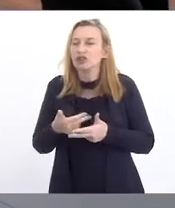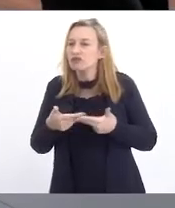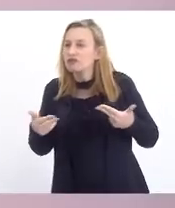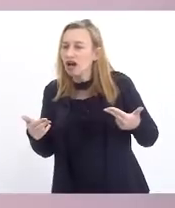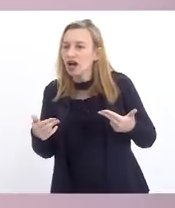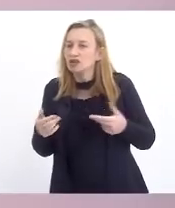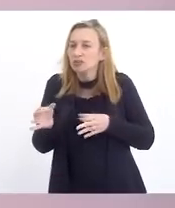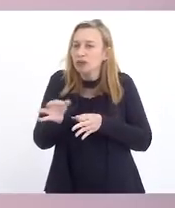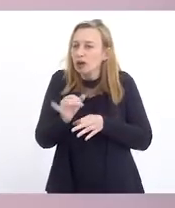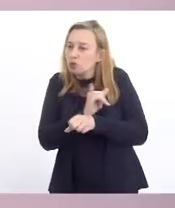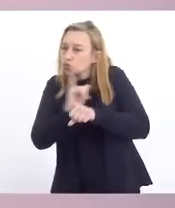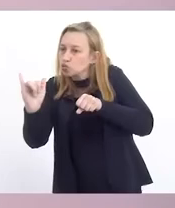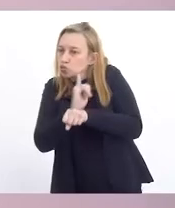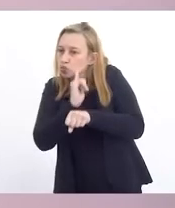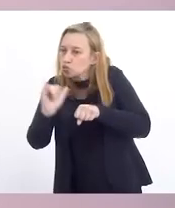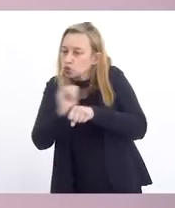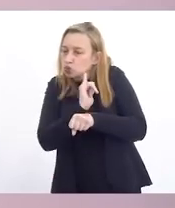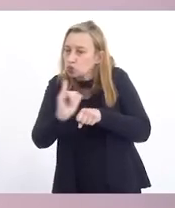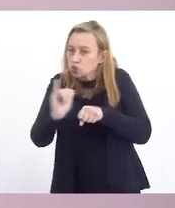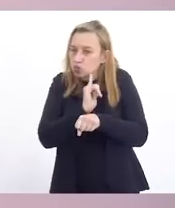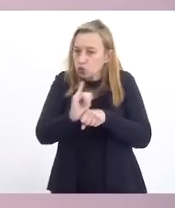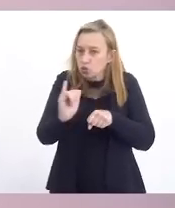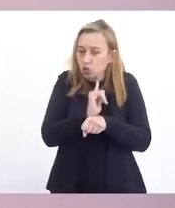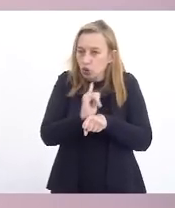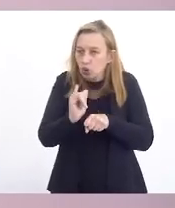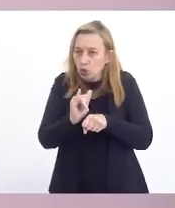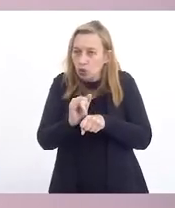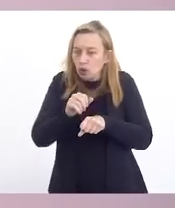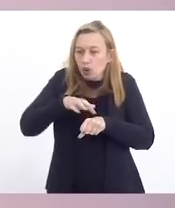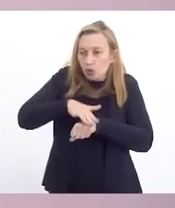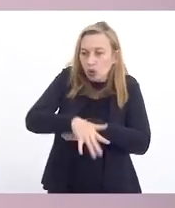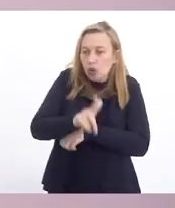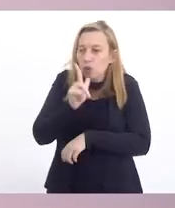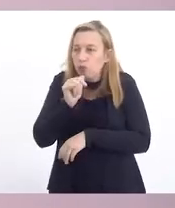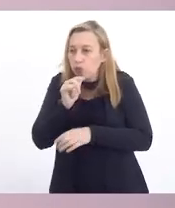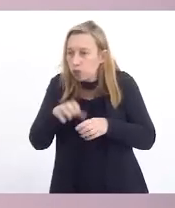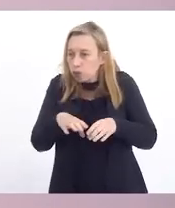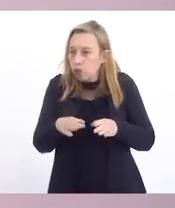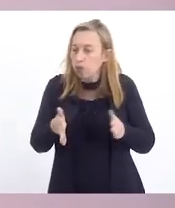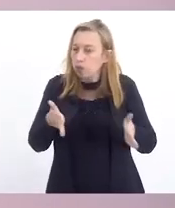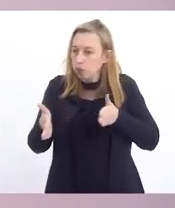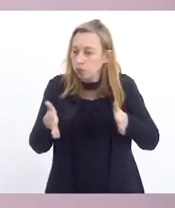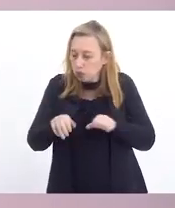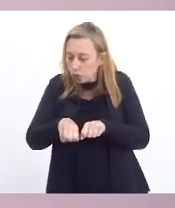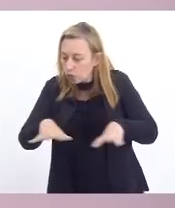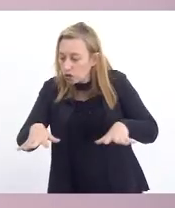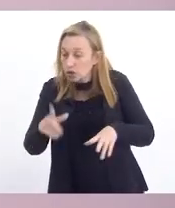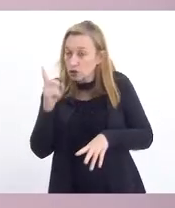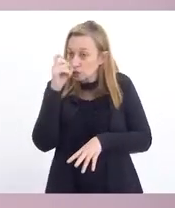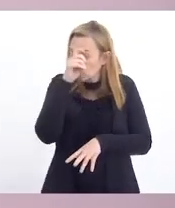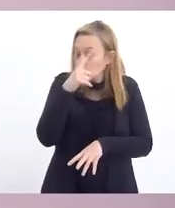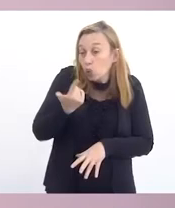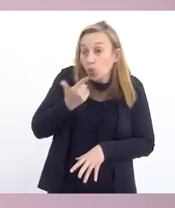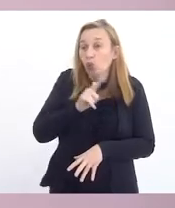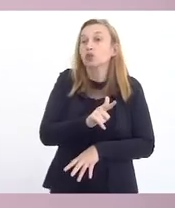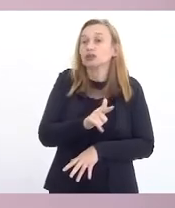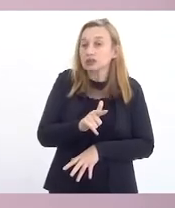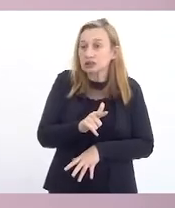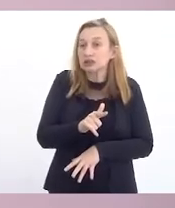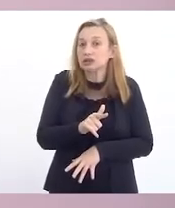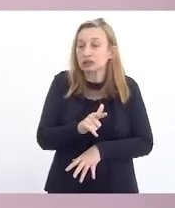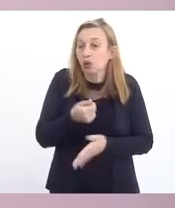para planejamento na situação de pandemia, de abastecimento de água durante a pandemia. Foi uma dificuldade conseguir o mínimo, uma